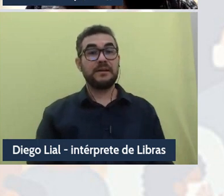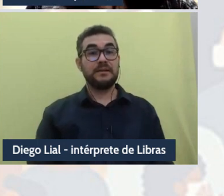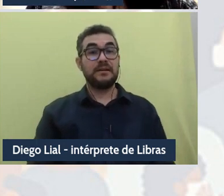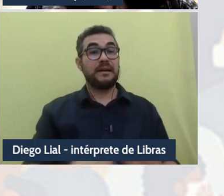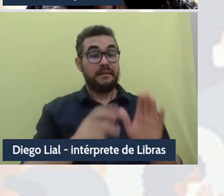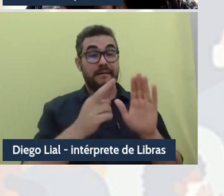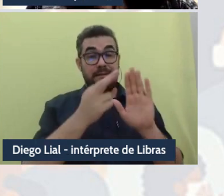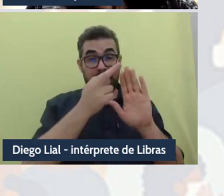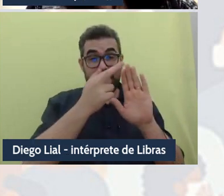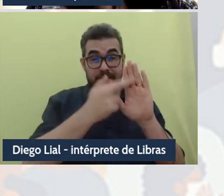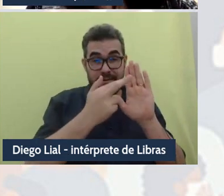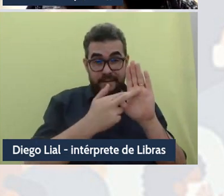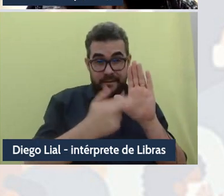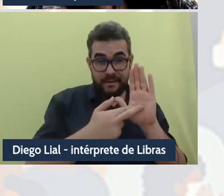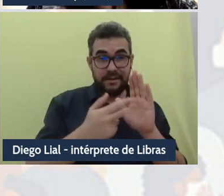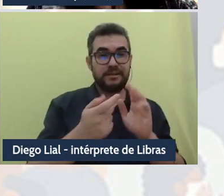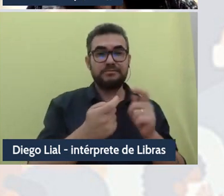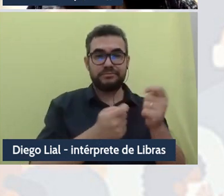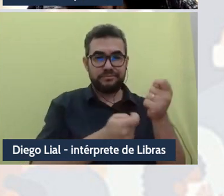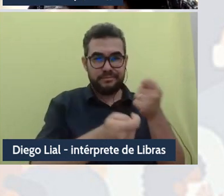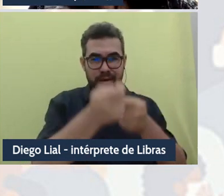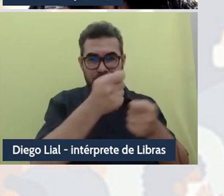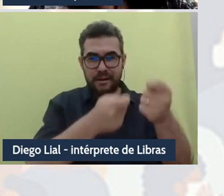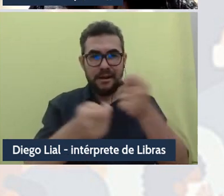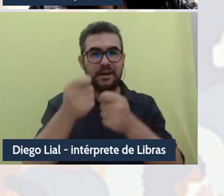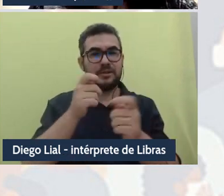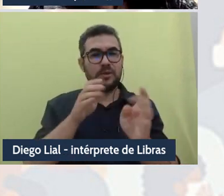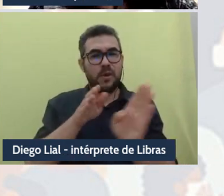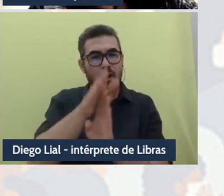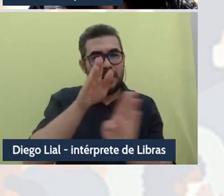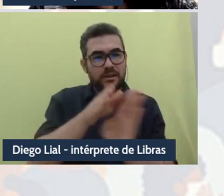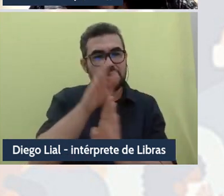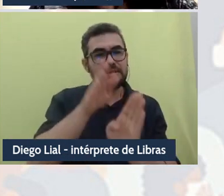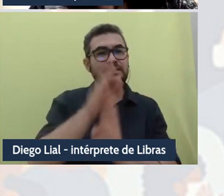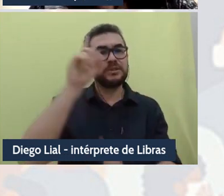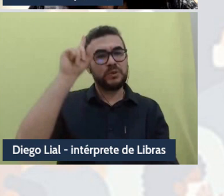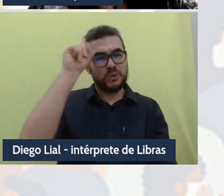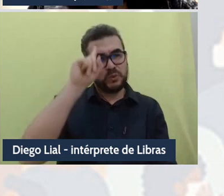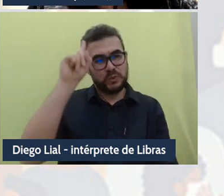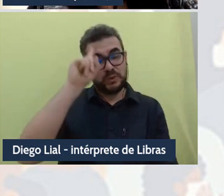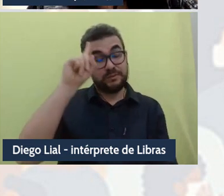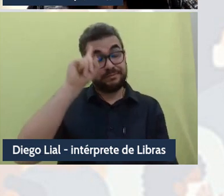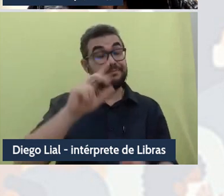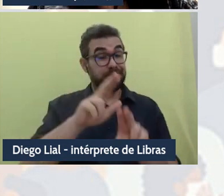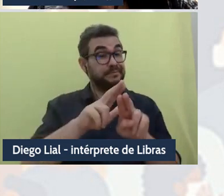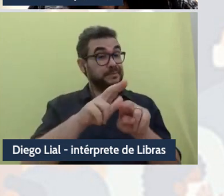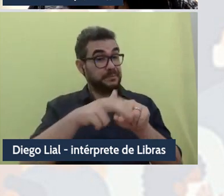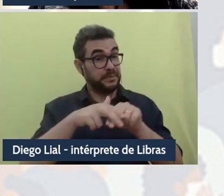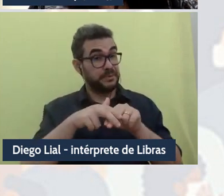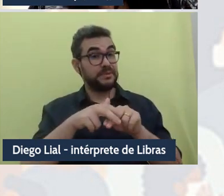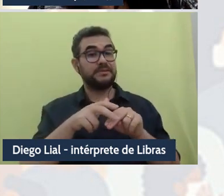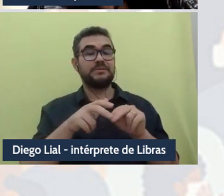Não é à toa, né, que que a elite empresarial mais...